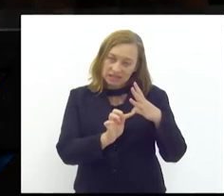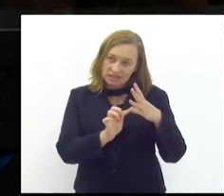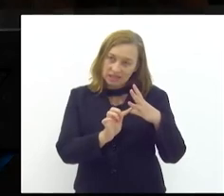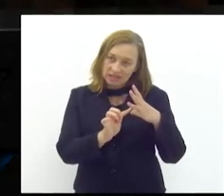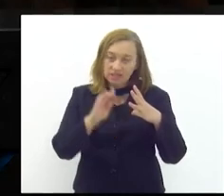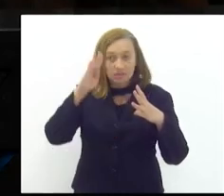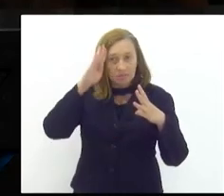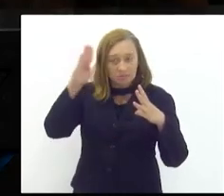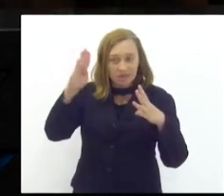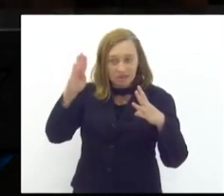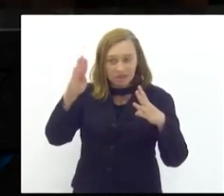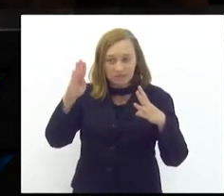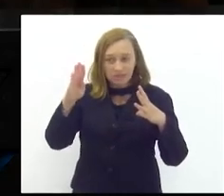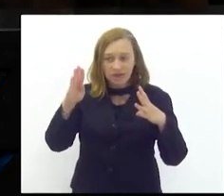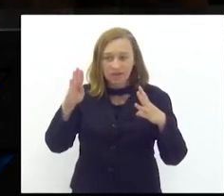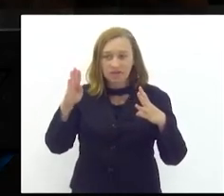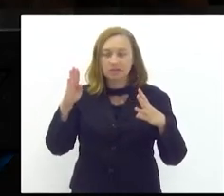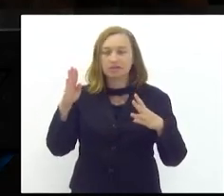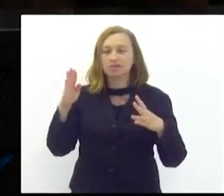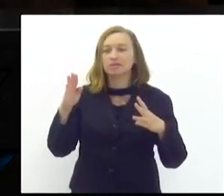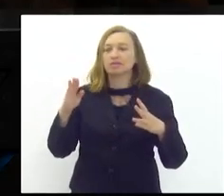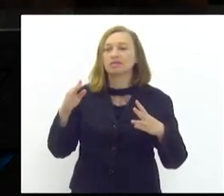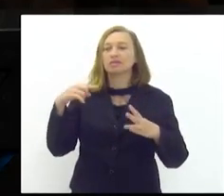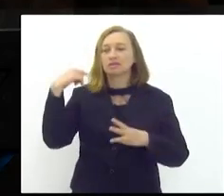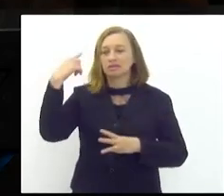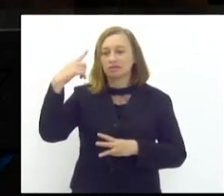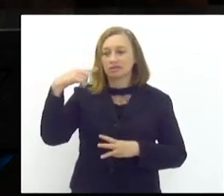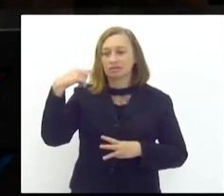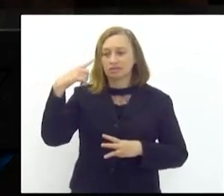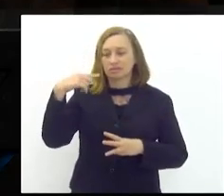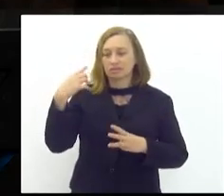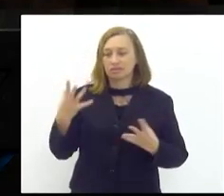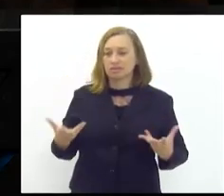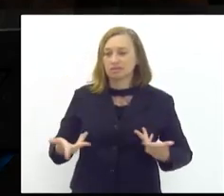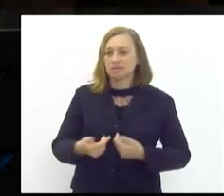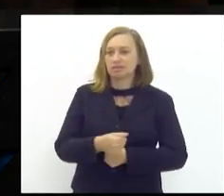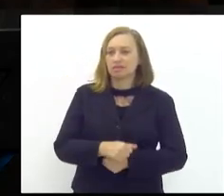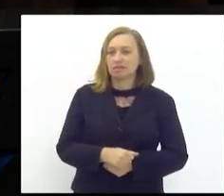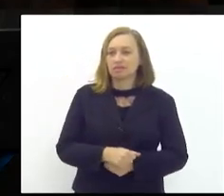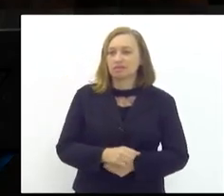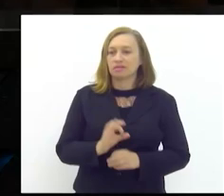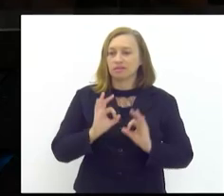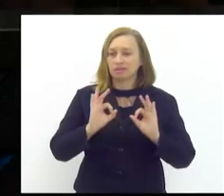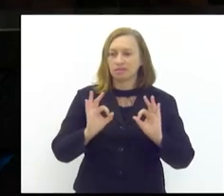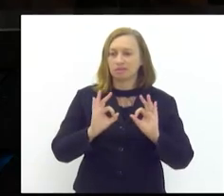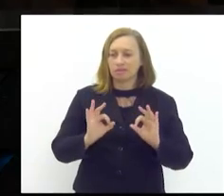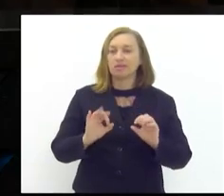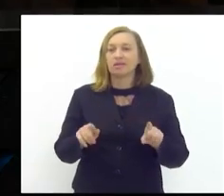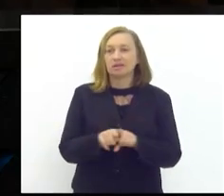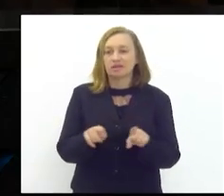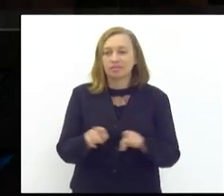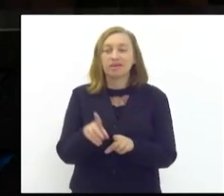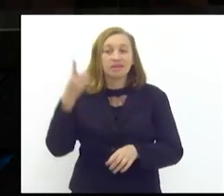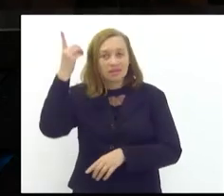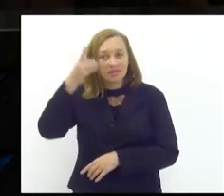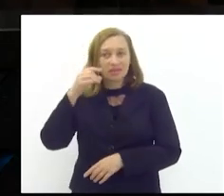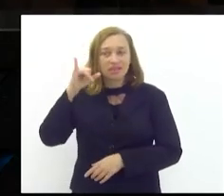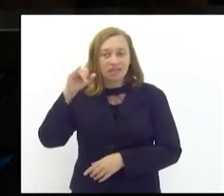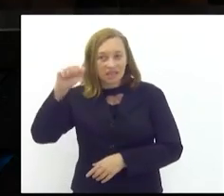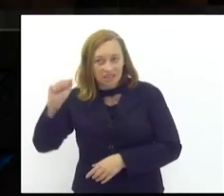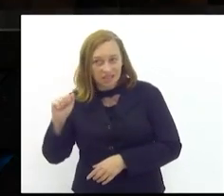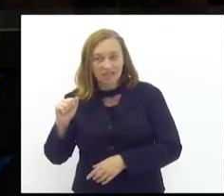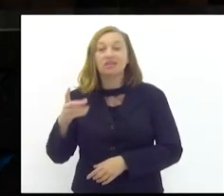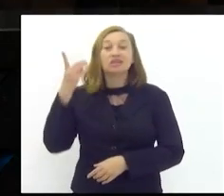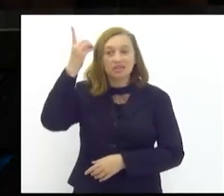excelente juristas e também a deputada Índia armelau o deputado